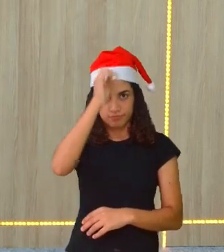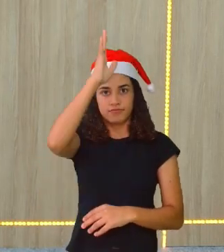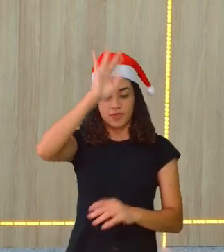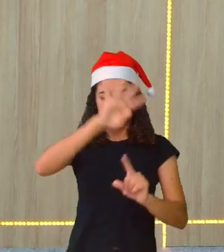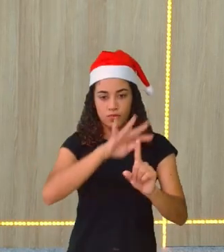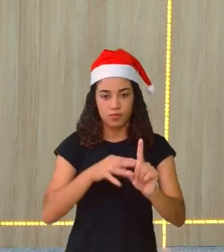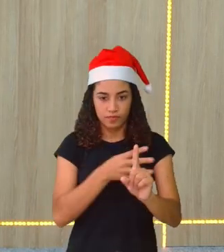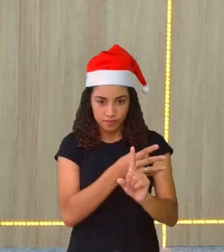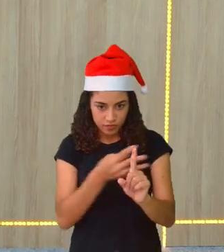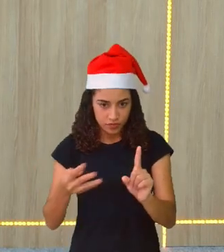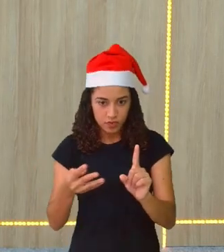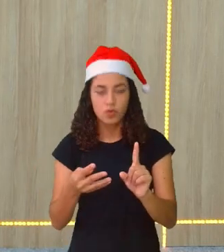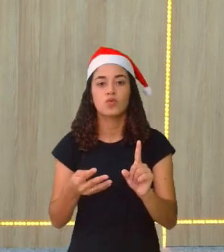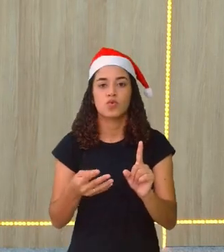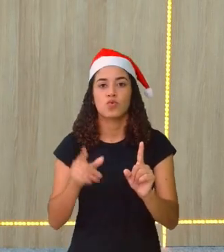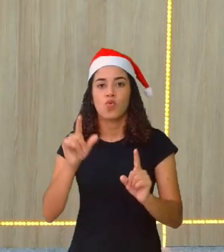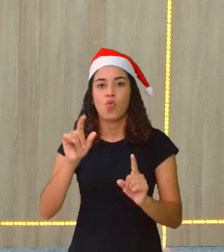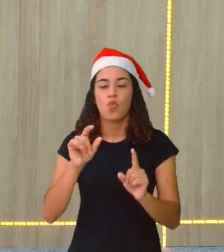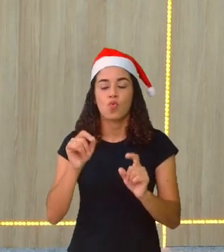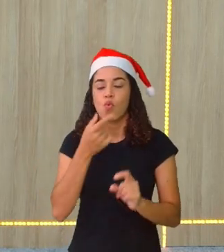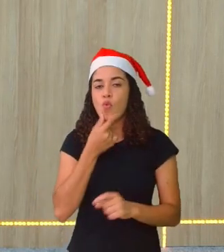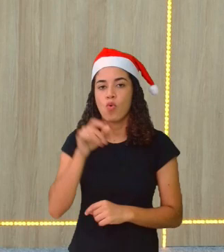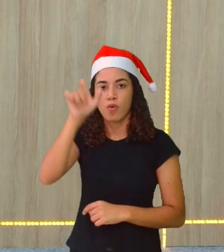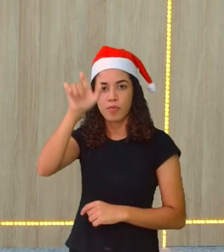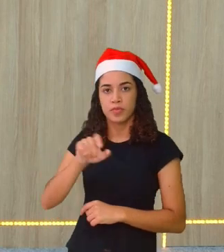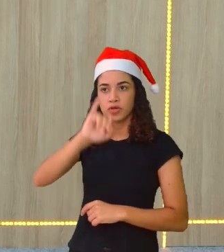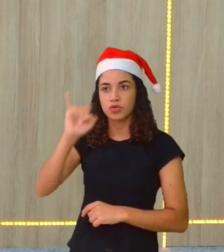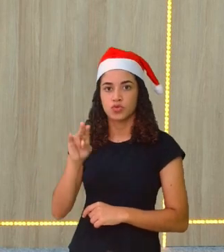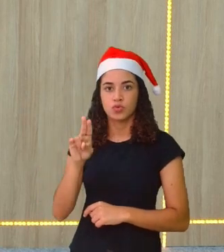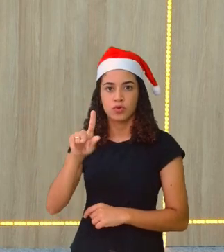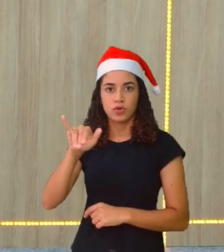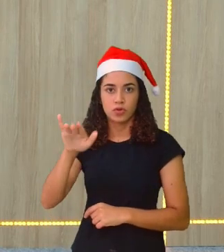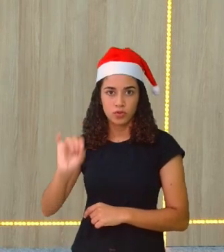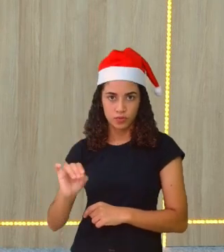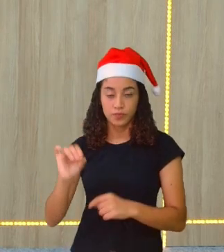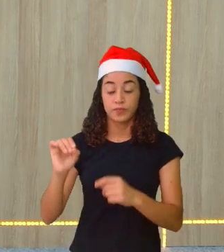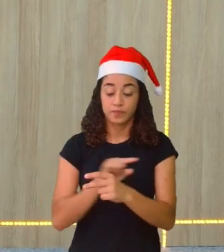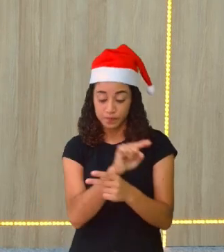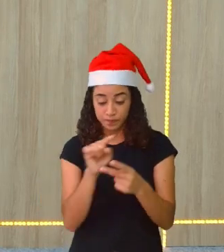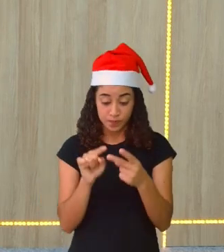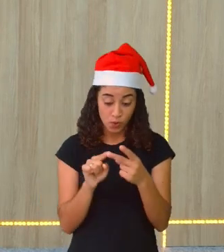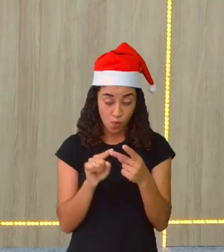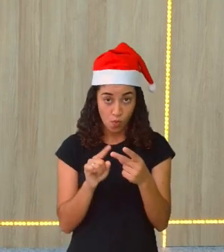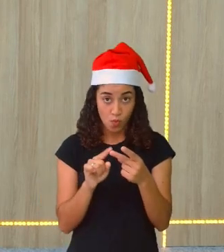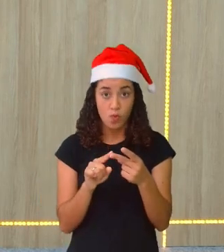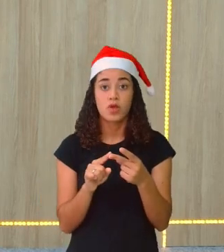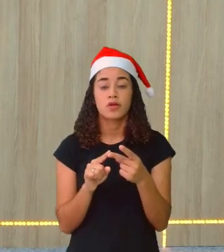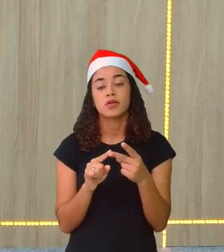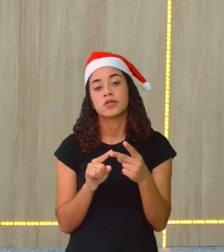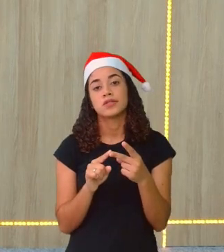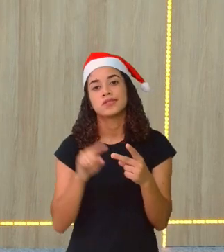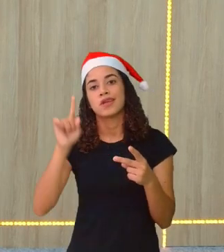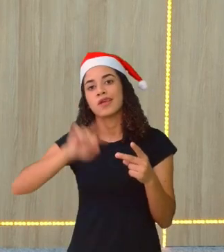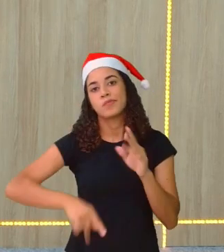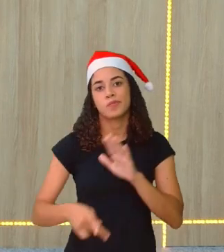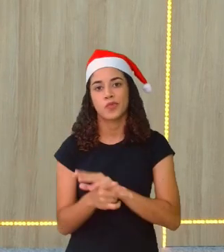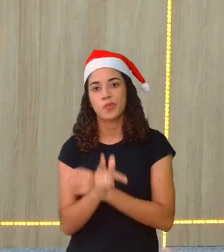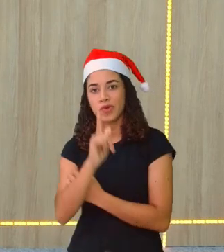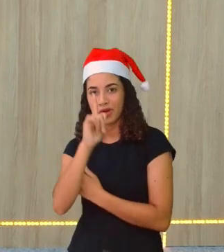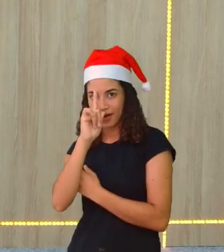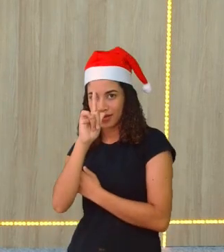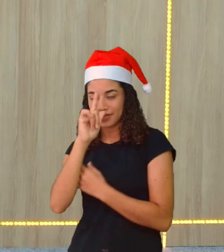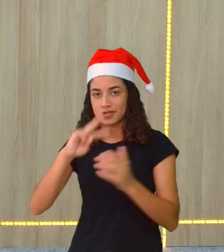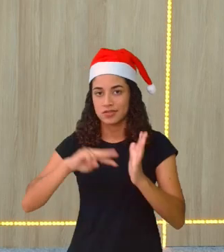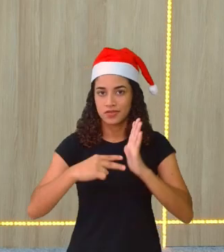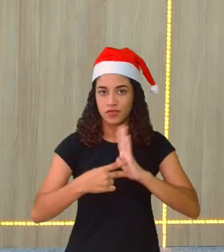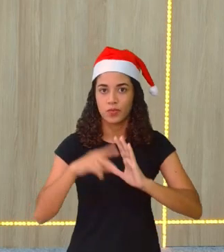ao grande general romano Júlio César. E Augustus era um termo no latino que